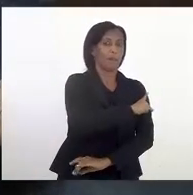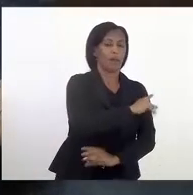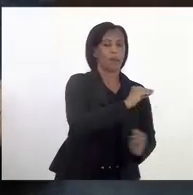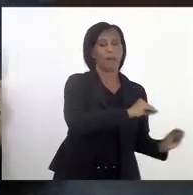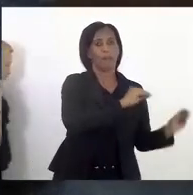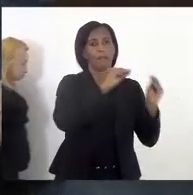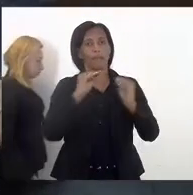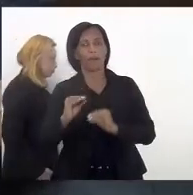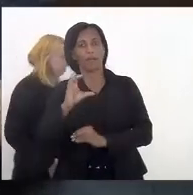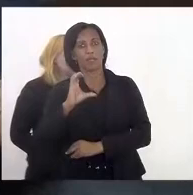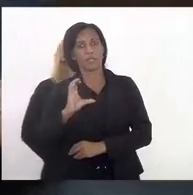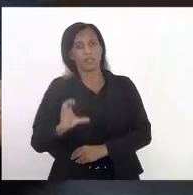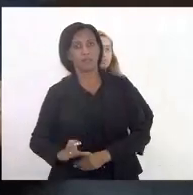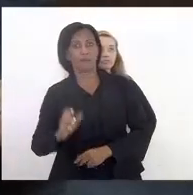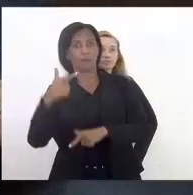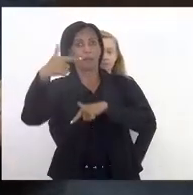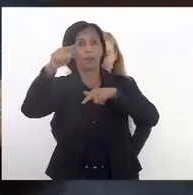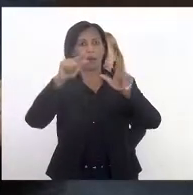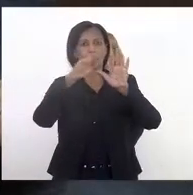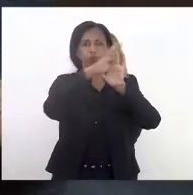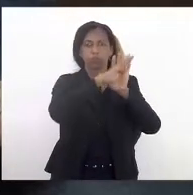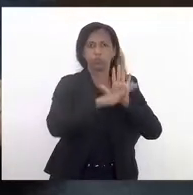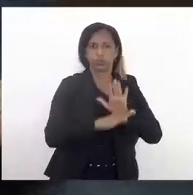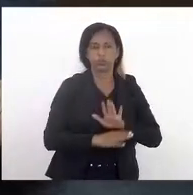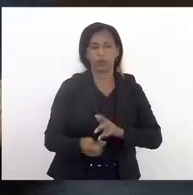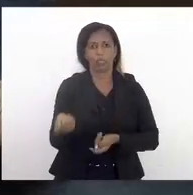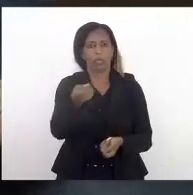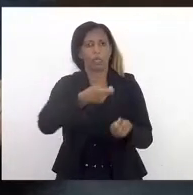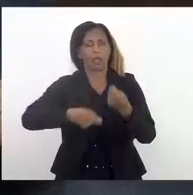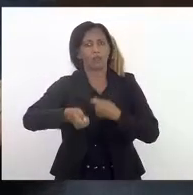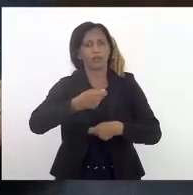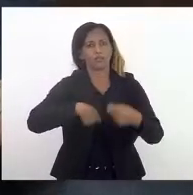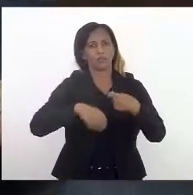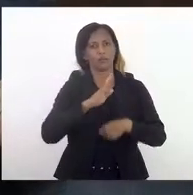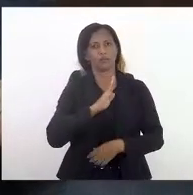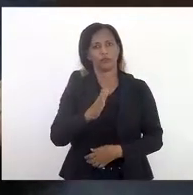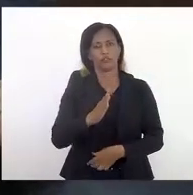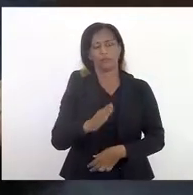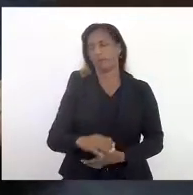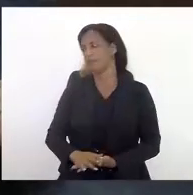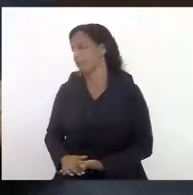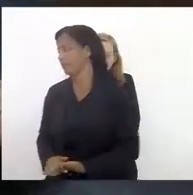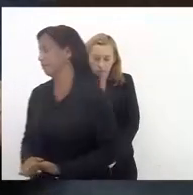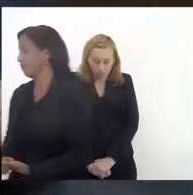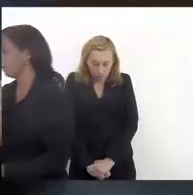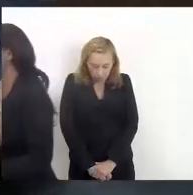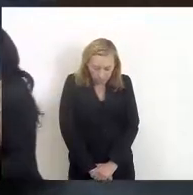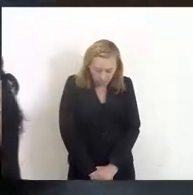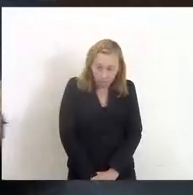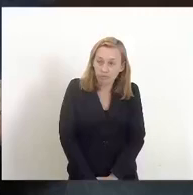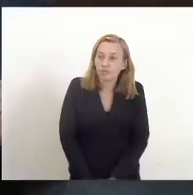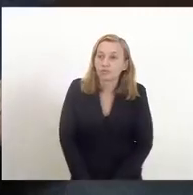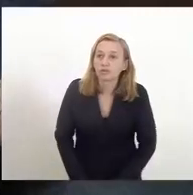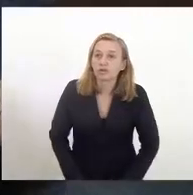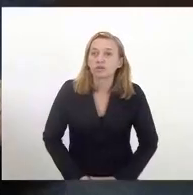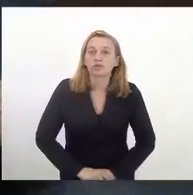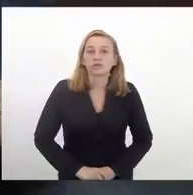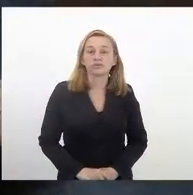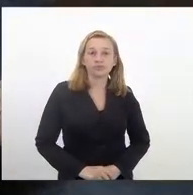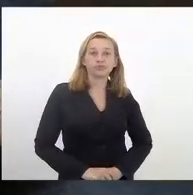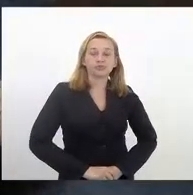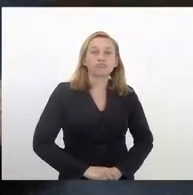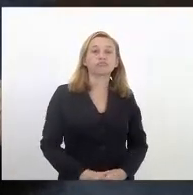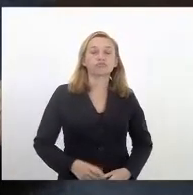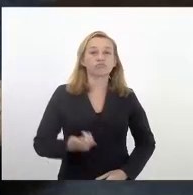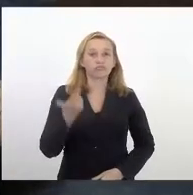a polícia civil para outros órgãos da administração direta exatamente aquilo que se conseguiu